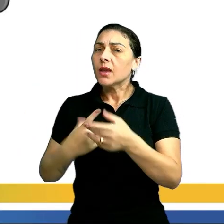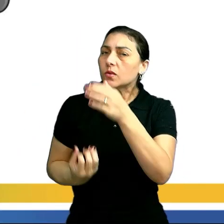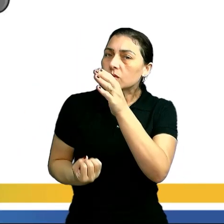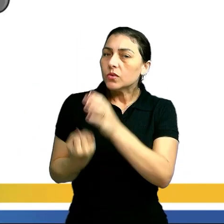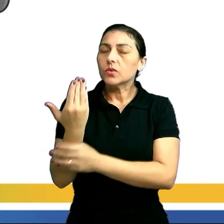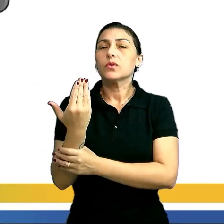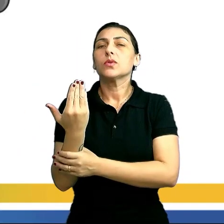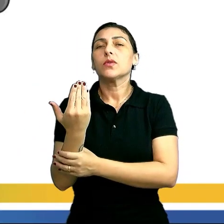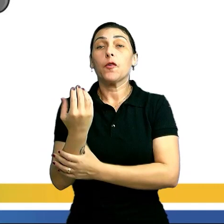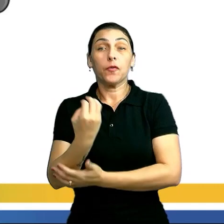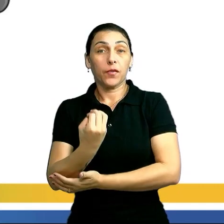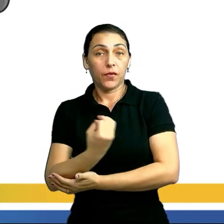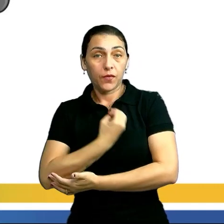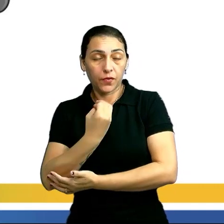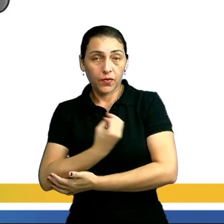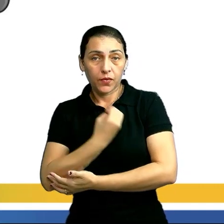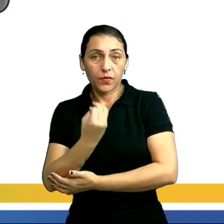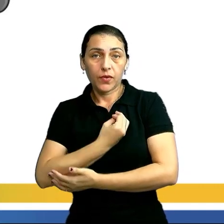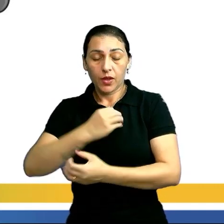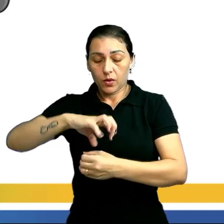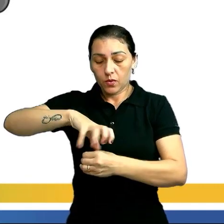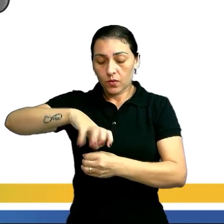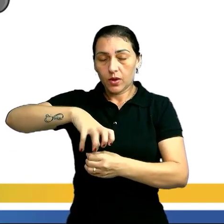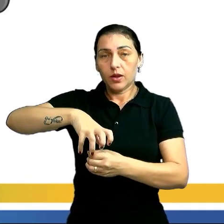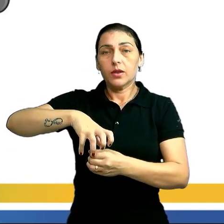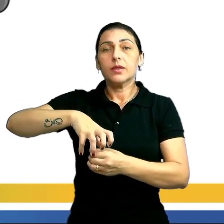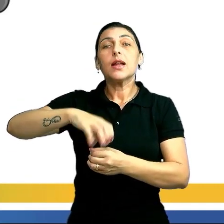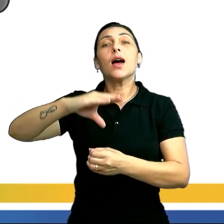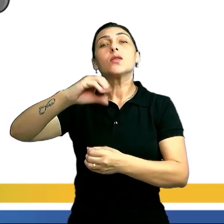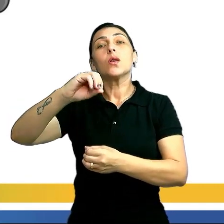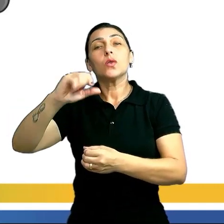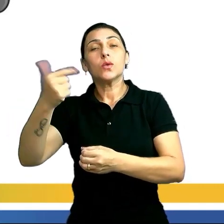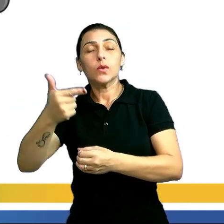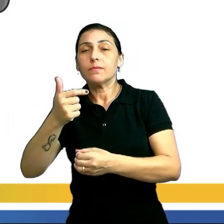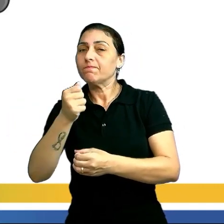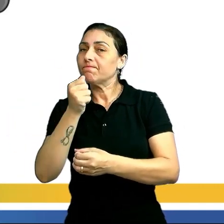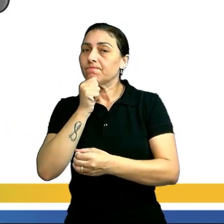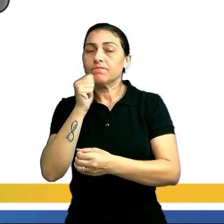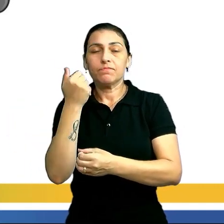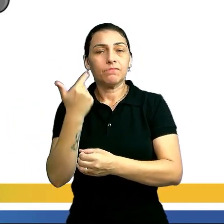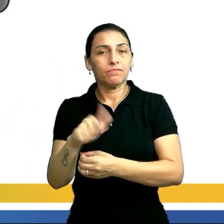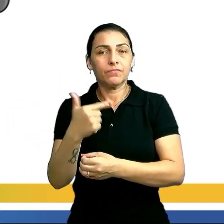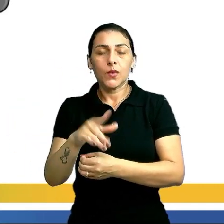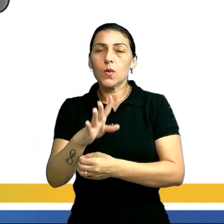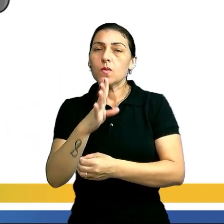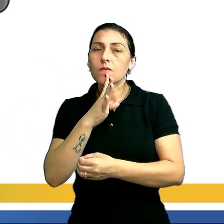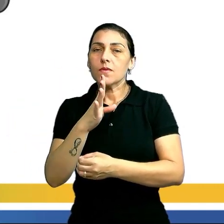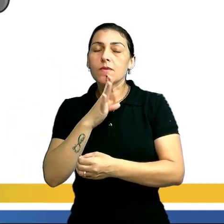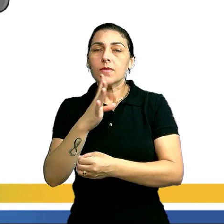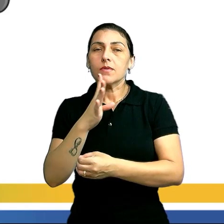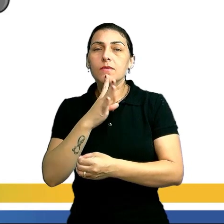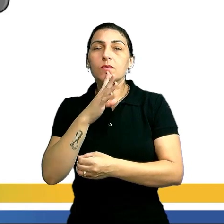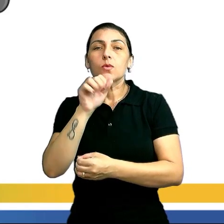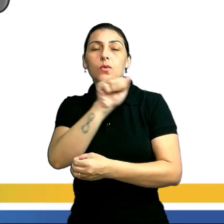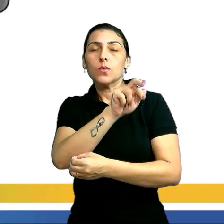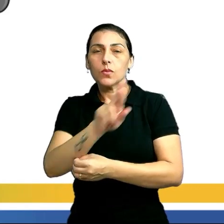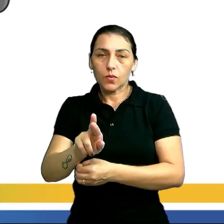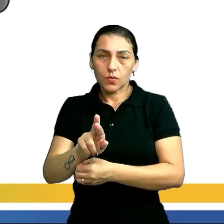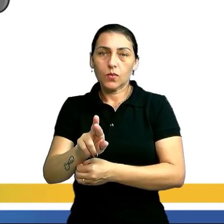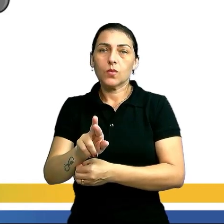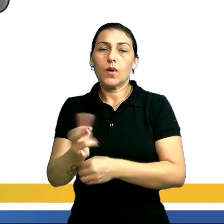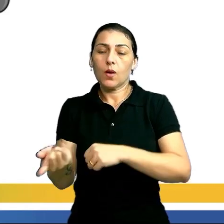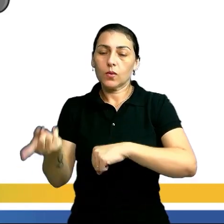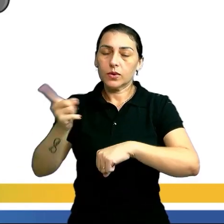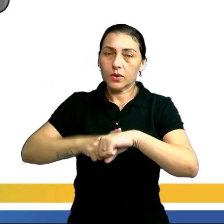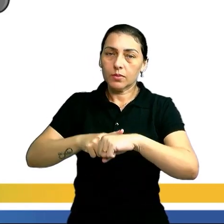surgido vida num frasco que estava com gás e eles ainda não terem o conhecimento desse ar contaminado